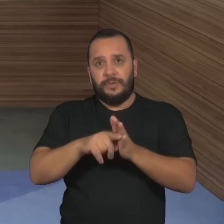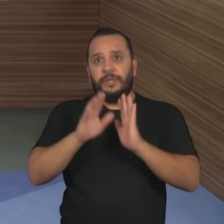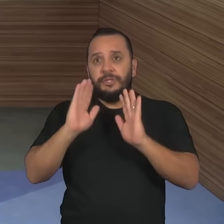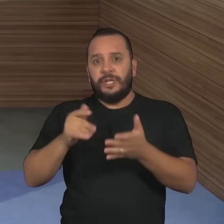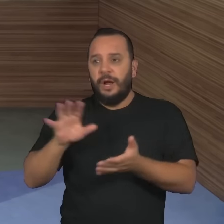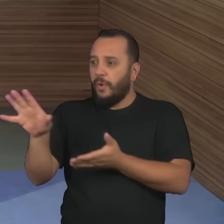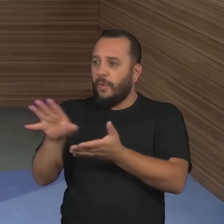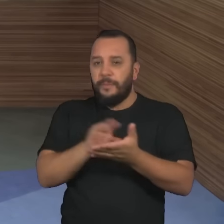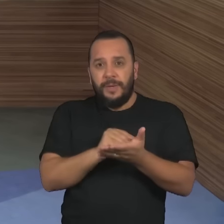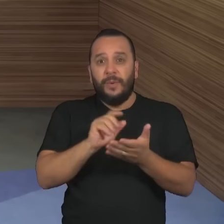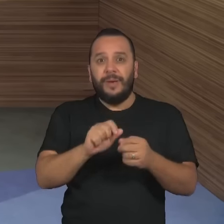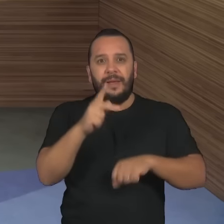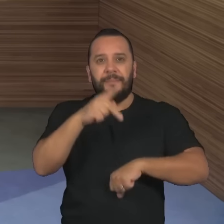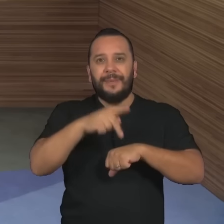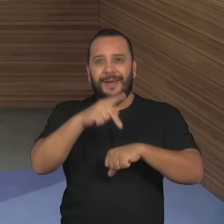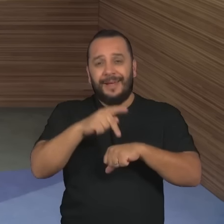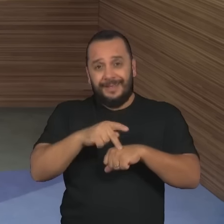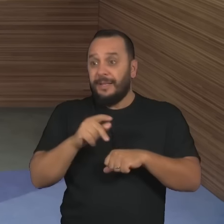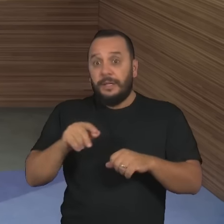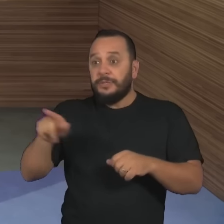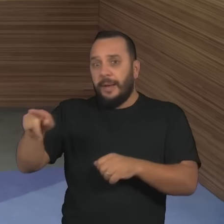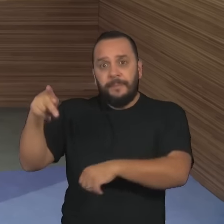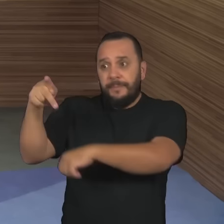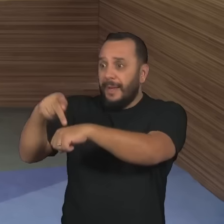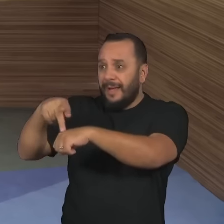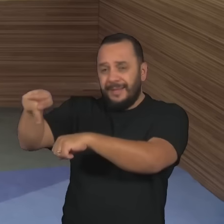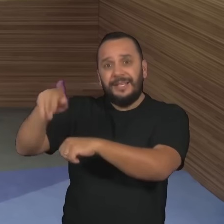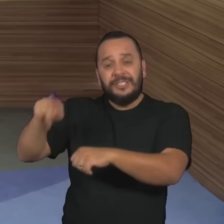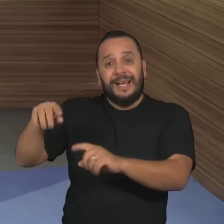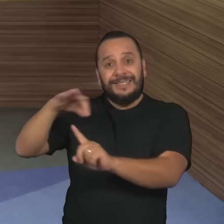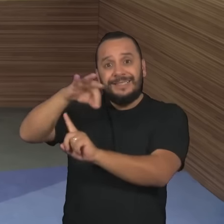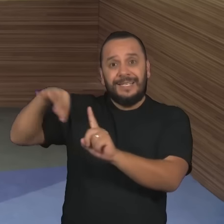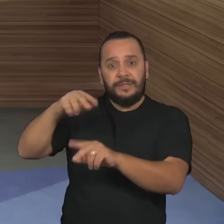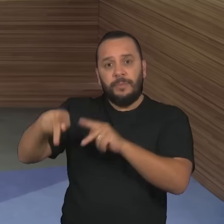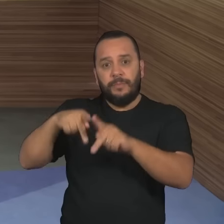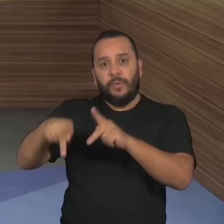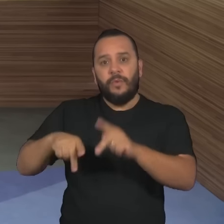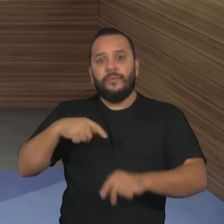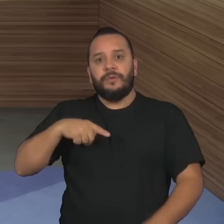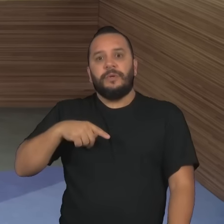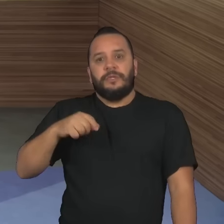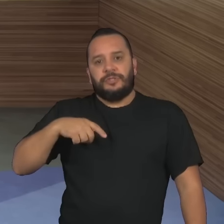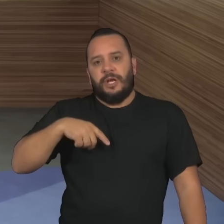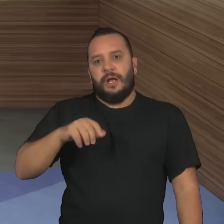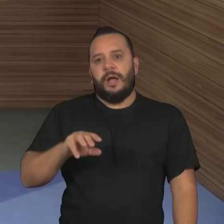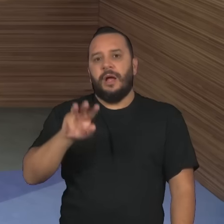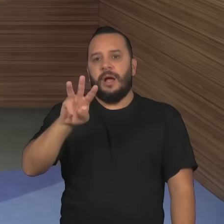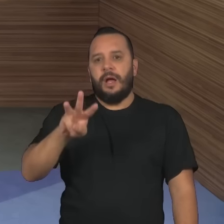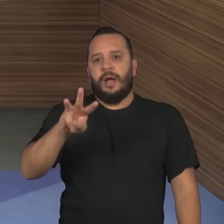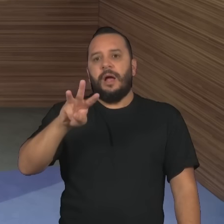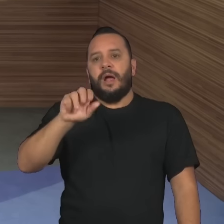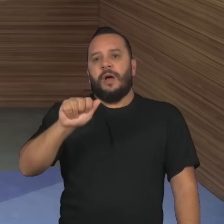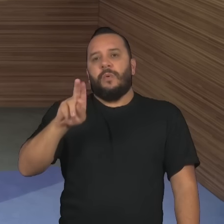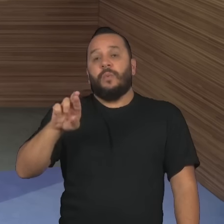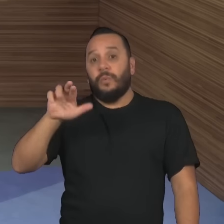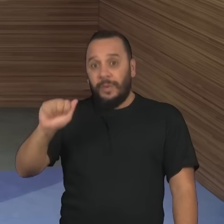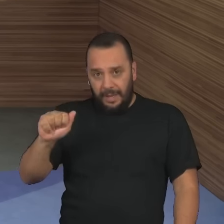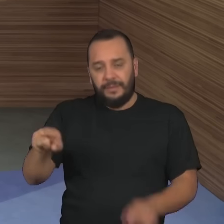considerada sagrada pelo povo Waurá e mais 11 etnias indígenas do Alto Xingu. A cópia dada de